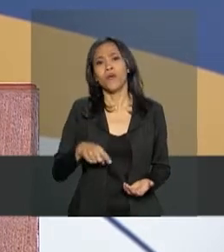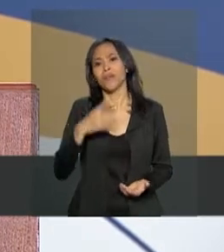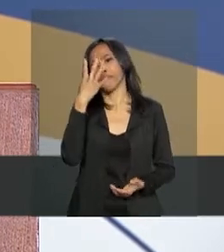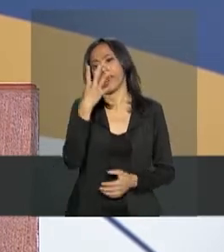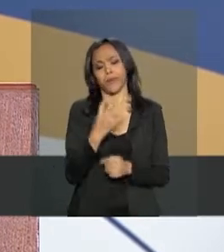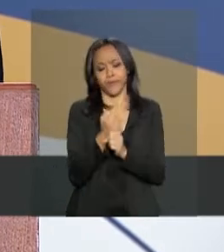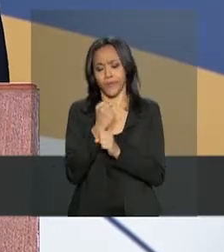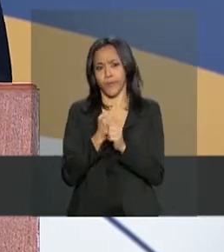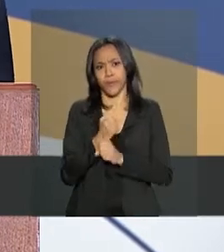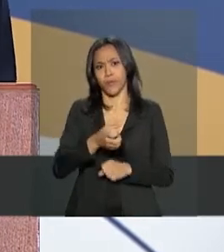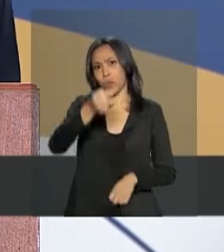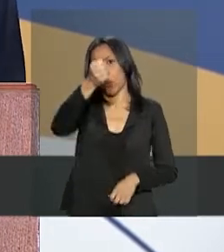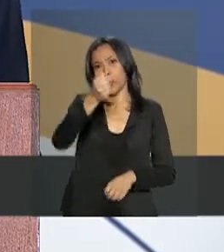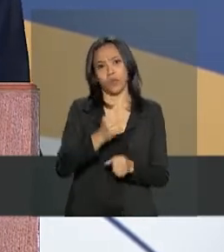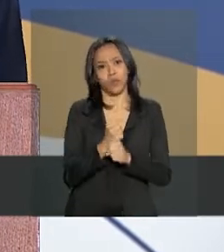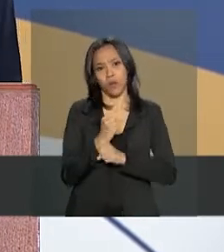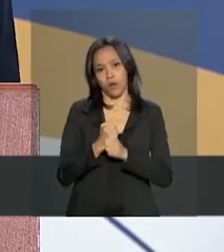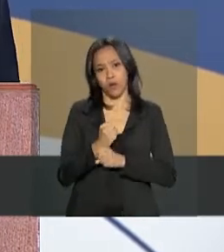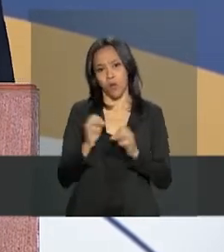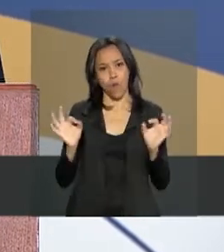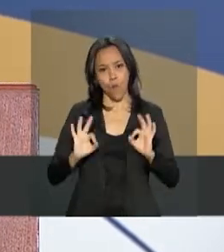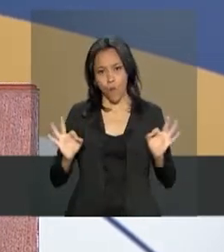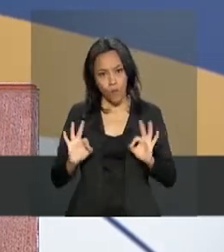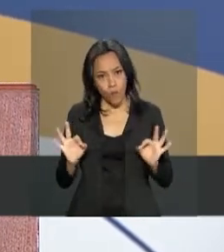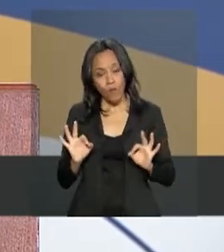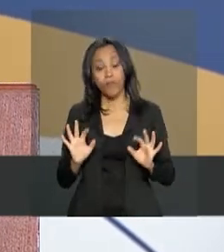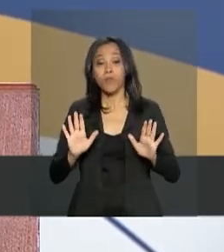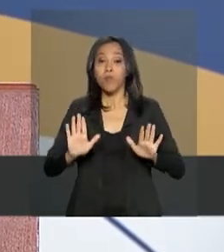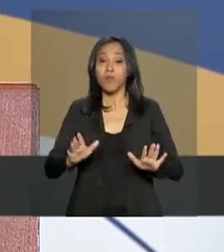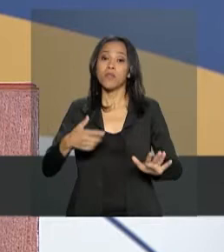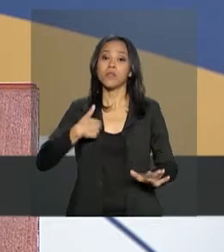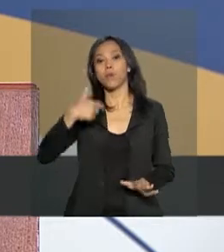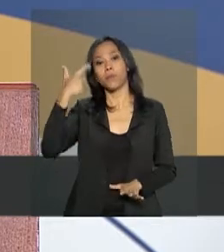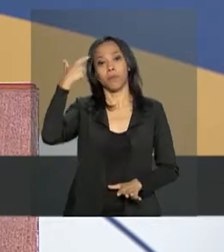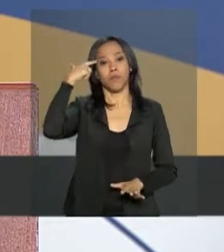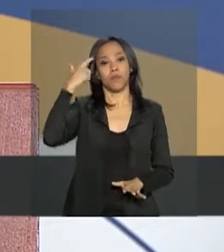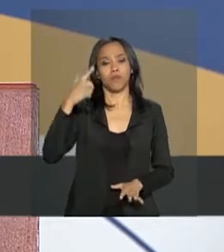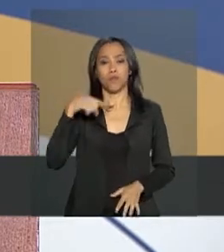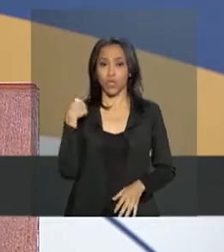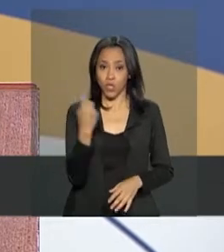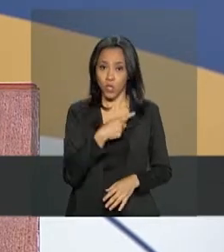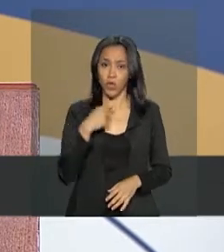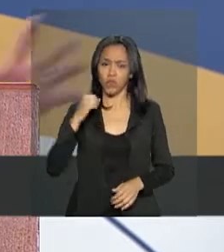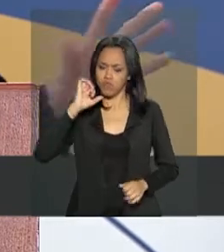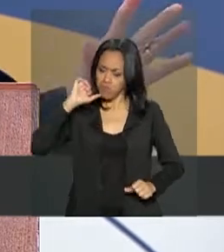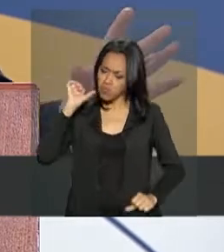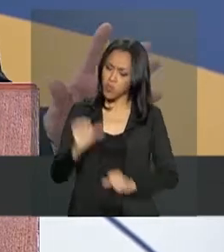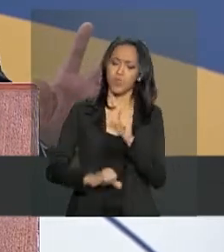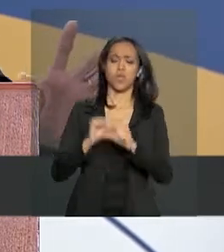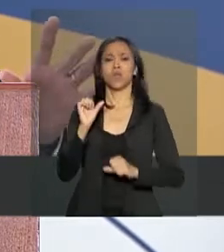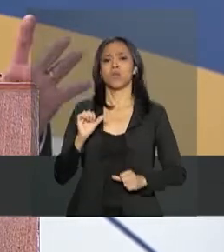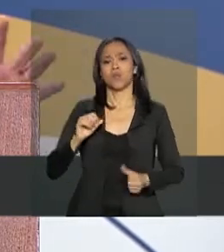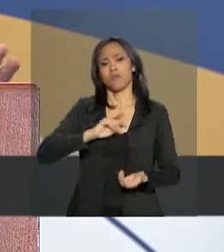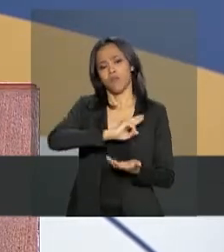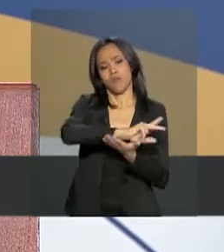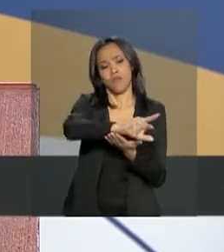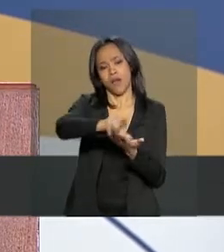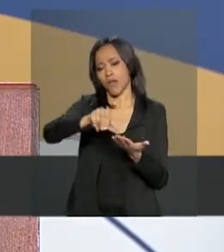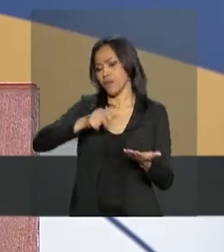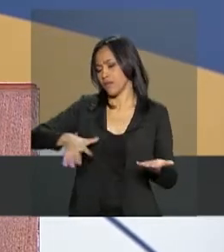anos nem de oito anos mas eu penso que nós revolucionamos várias áreas entre elas